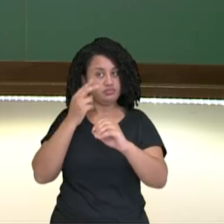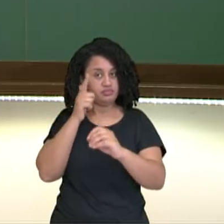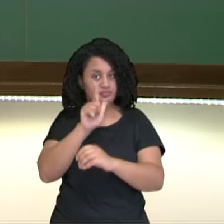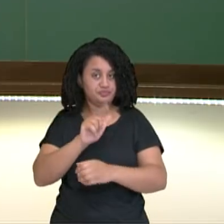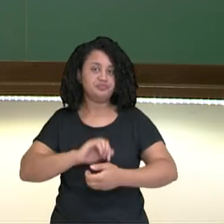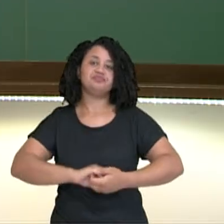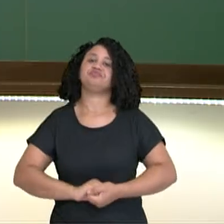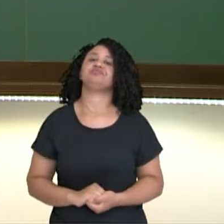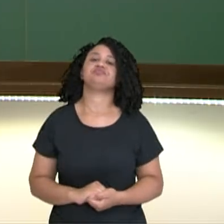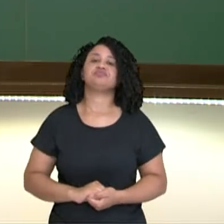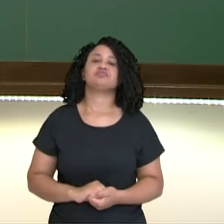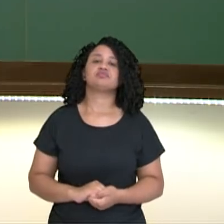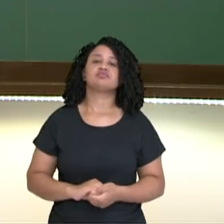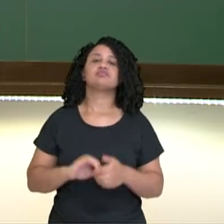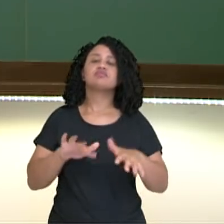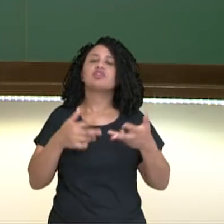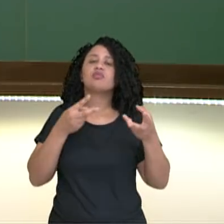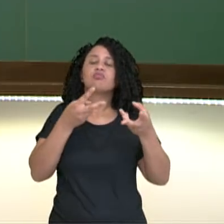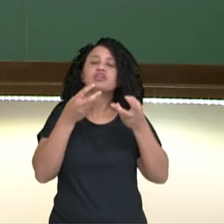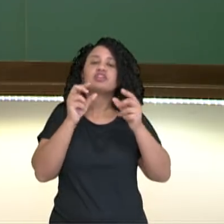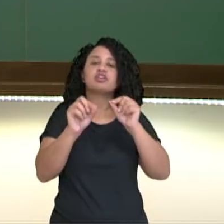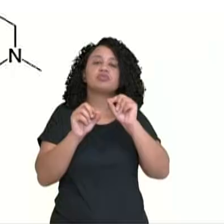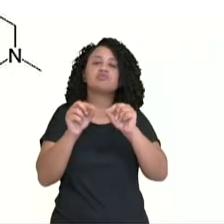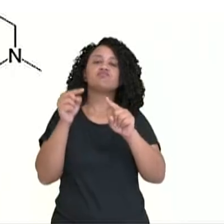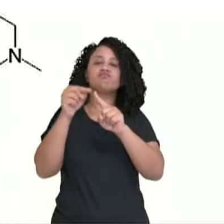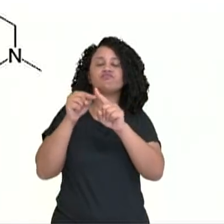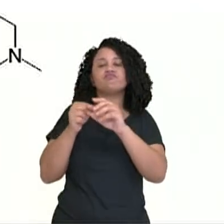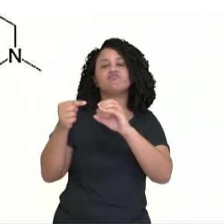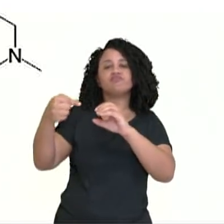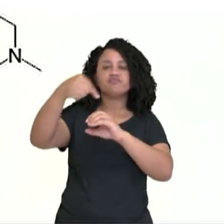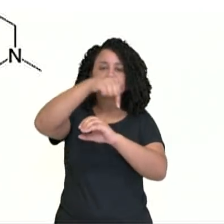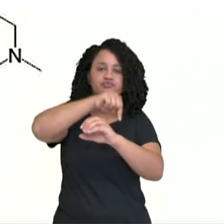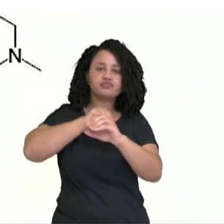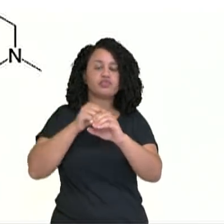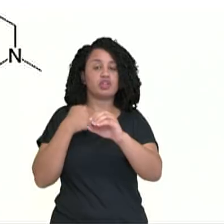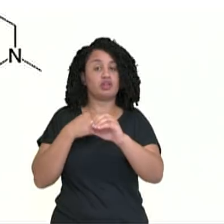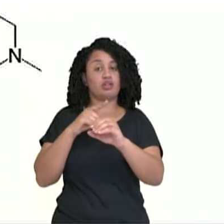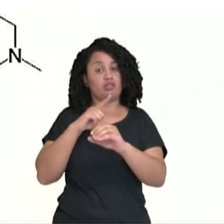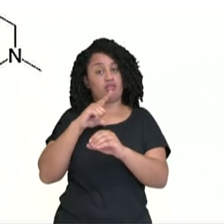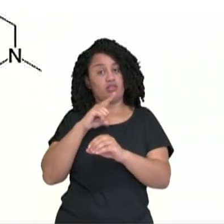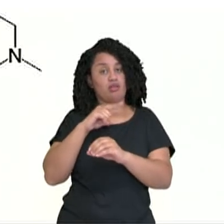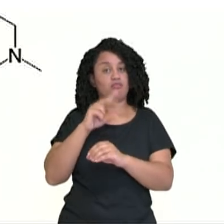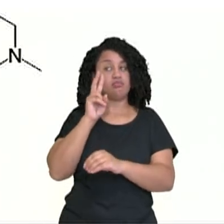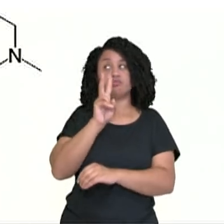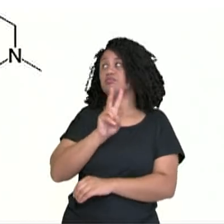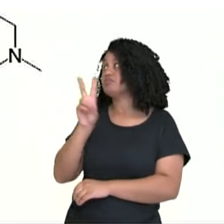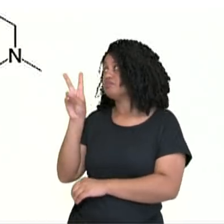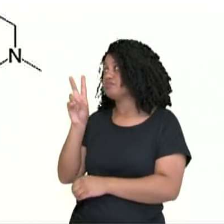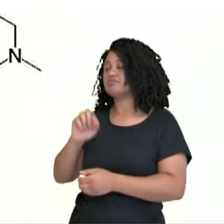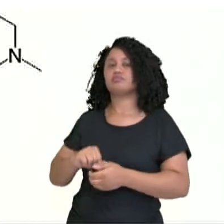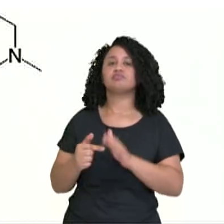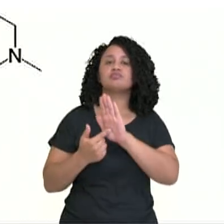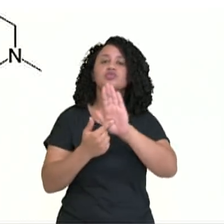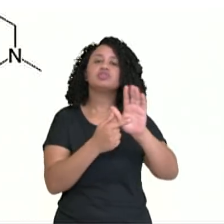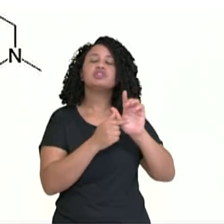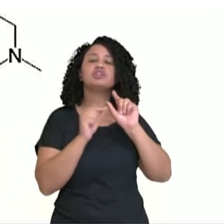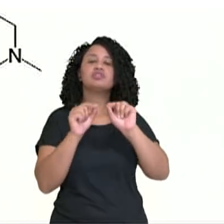conferir? Então vejam, as ligações que nós contamos são essas apontadas pelas setas vermelhas,